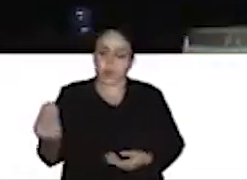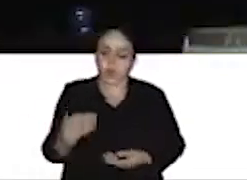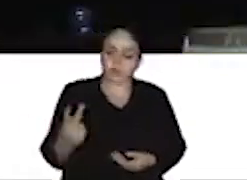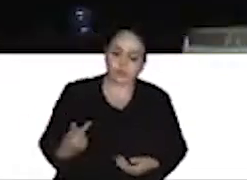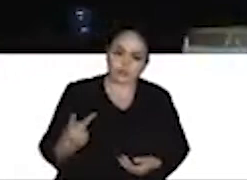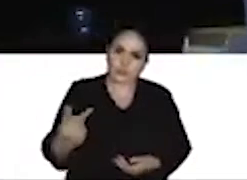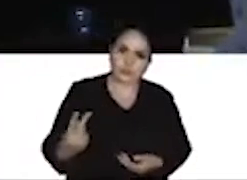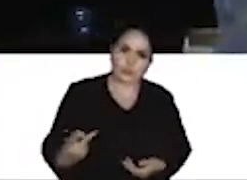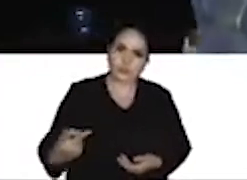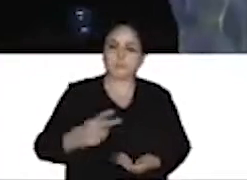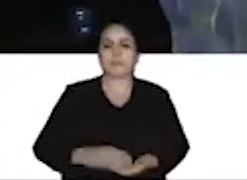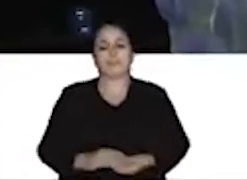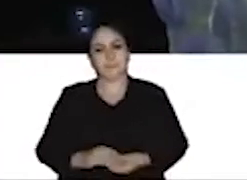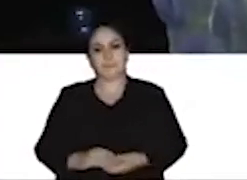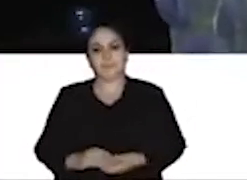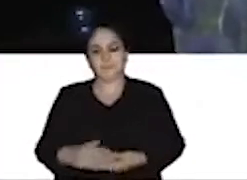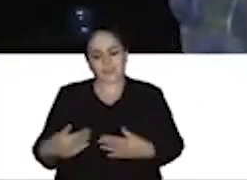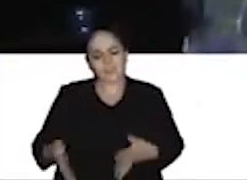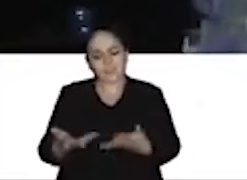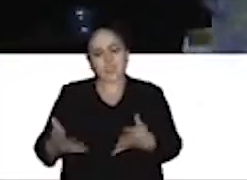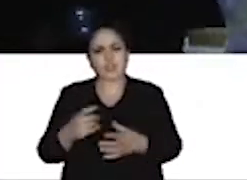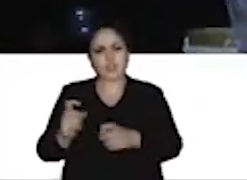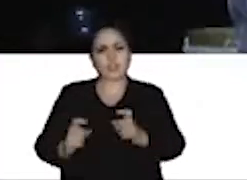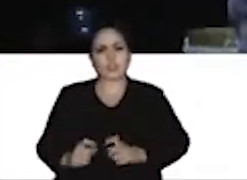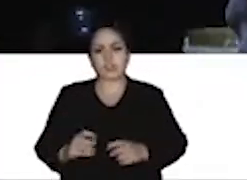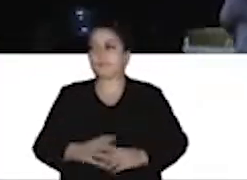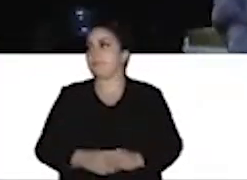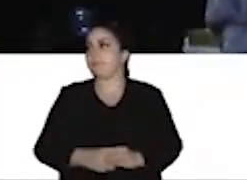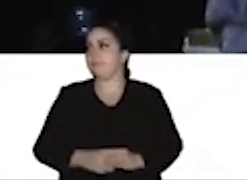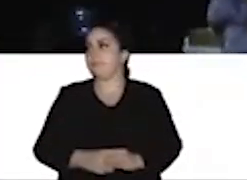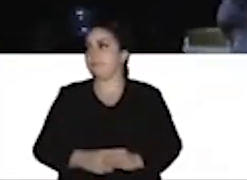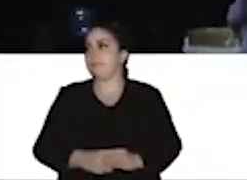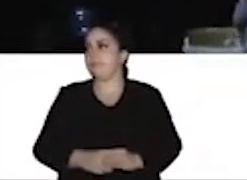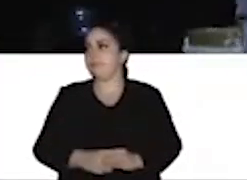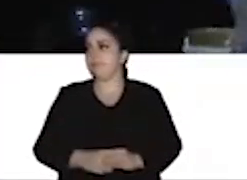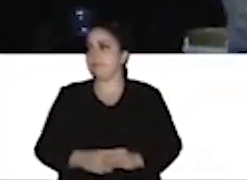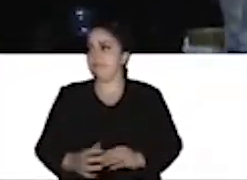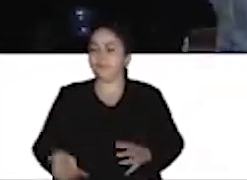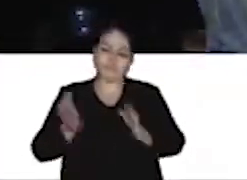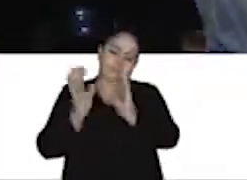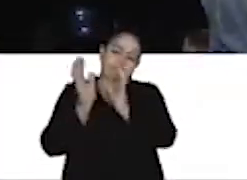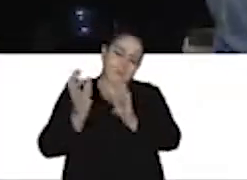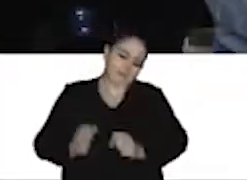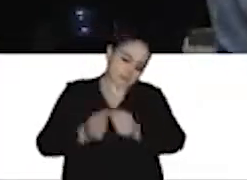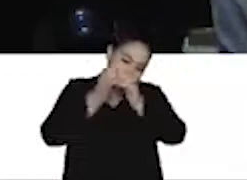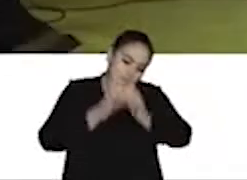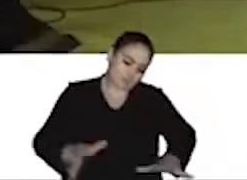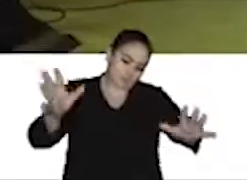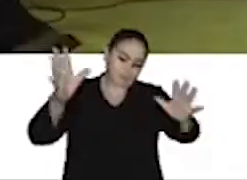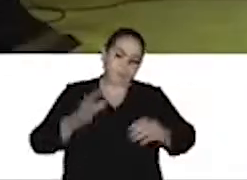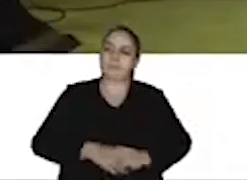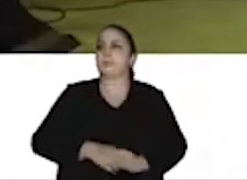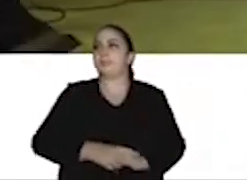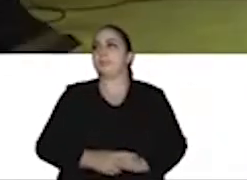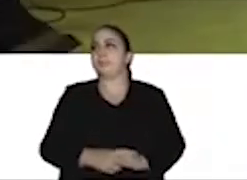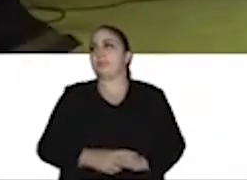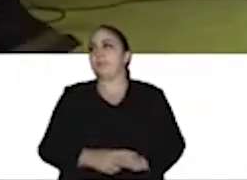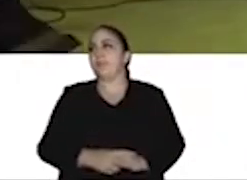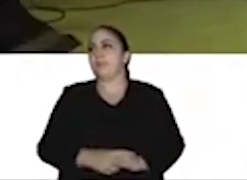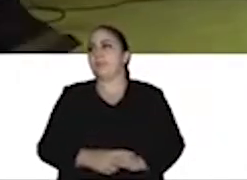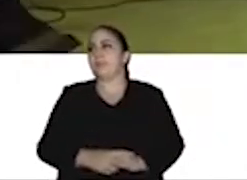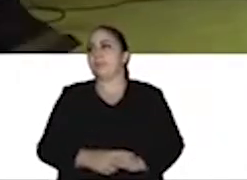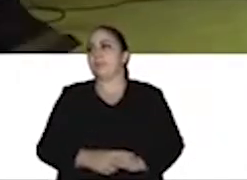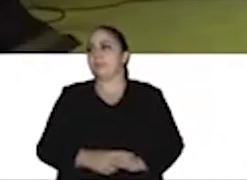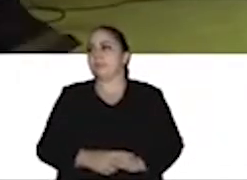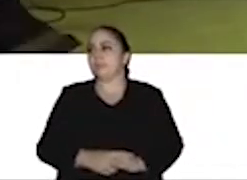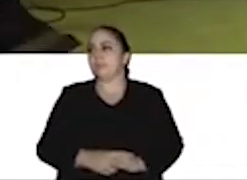aí. Joga, joga. Aqui. Se os senhores não tiverem prata. Joga, joga, joga. Joga! Joga, ó, ó. Com essa na